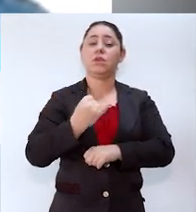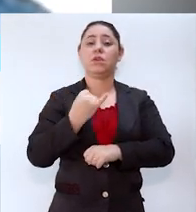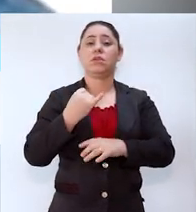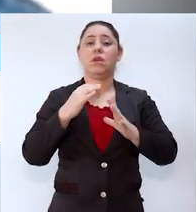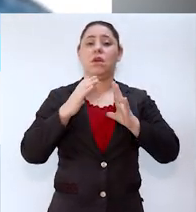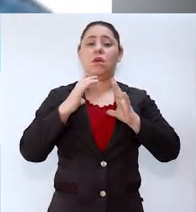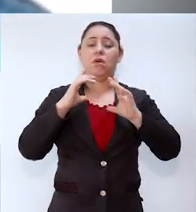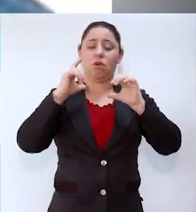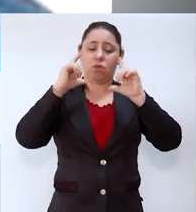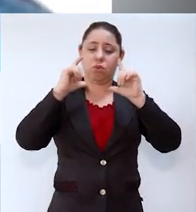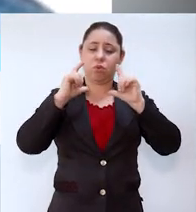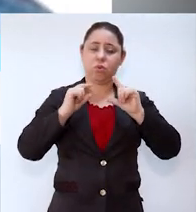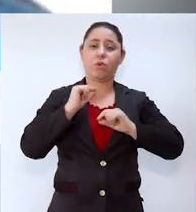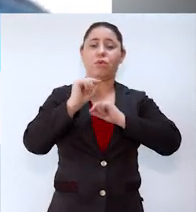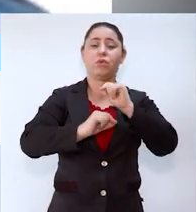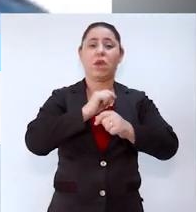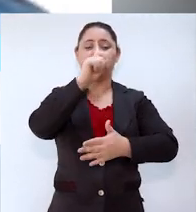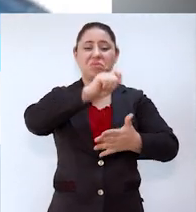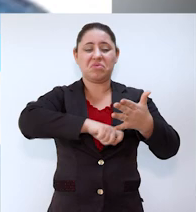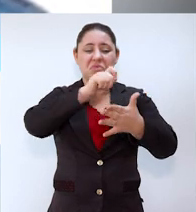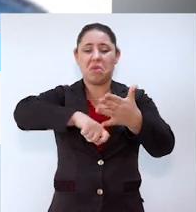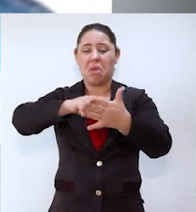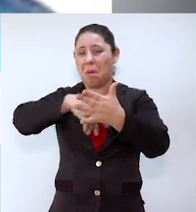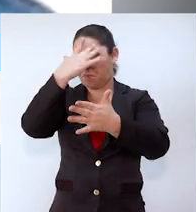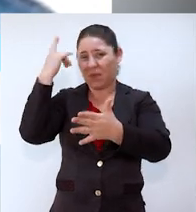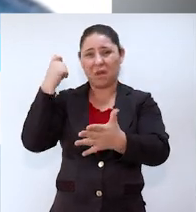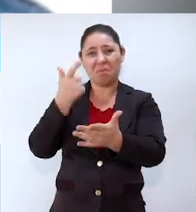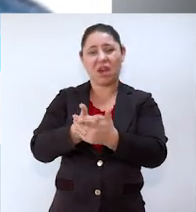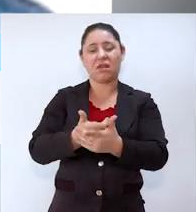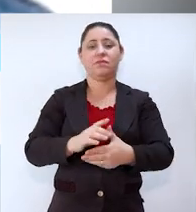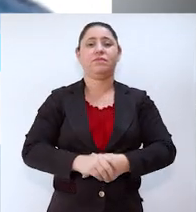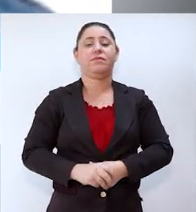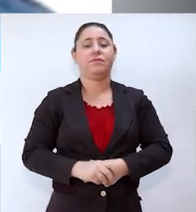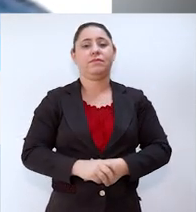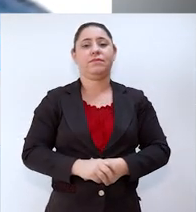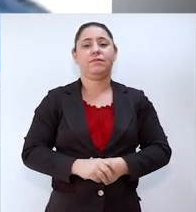importante para aliviar um pouco a carga tributária do povo brasileiro.